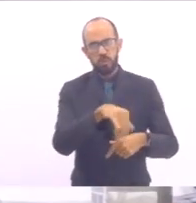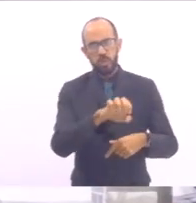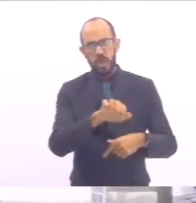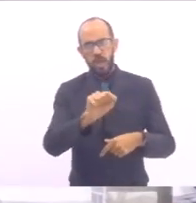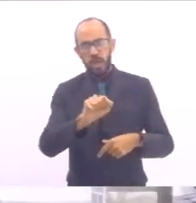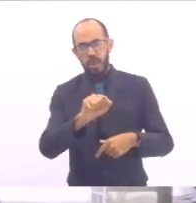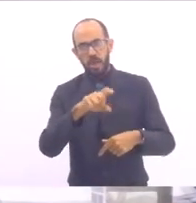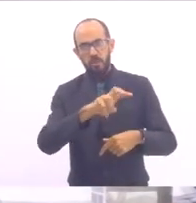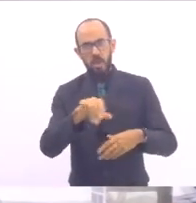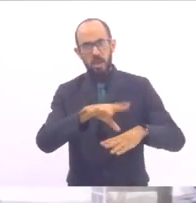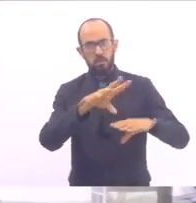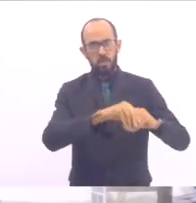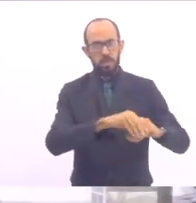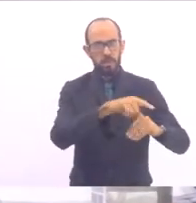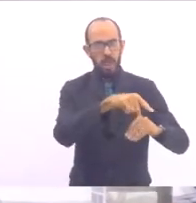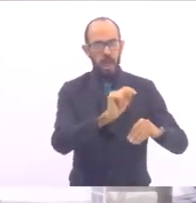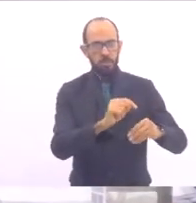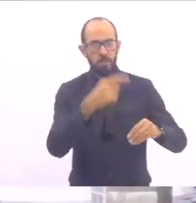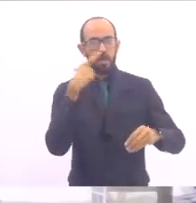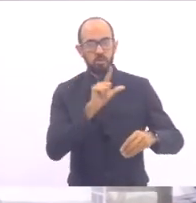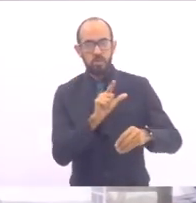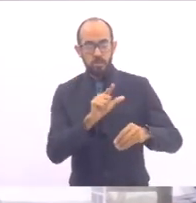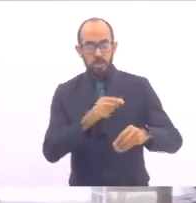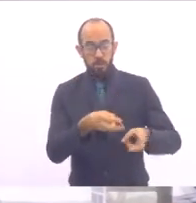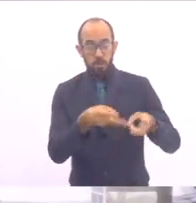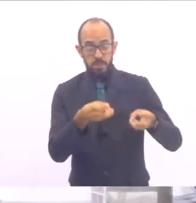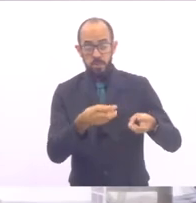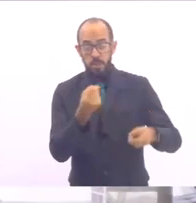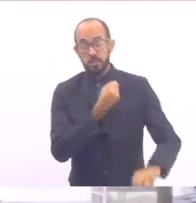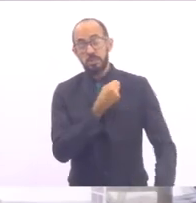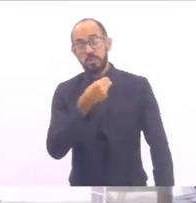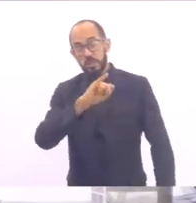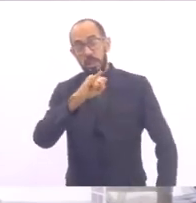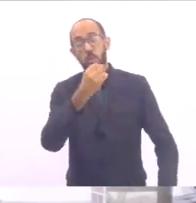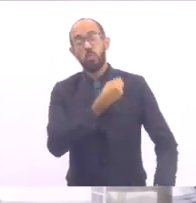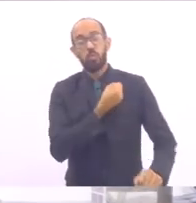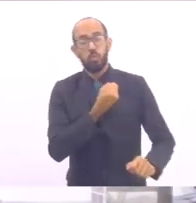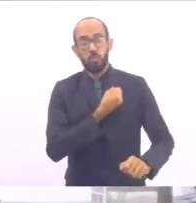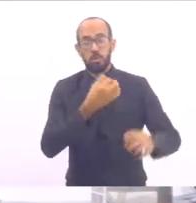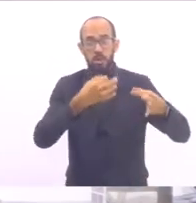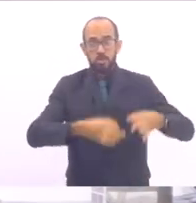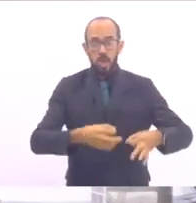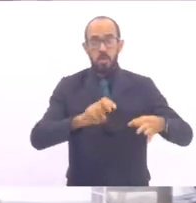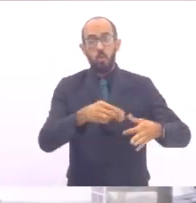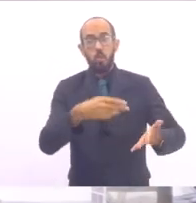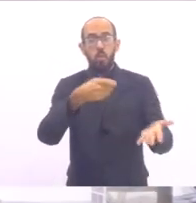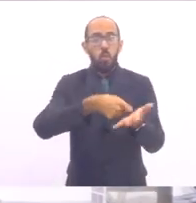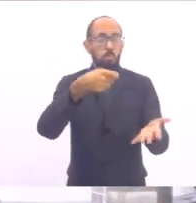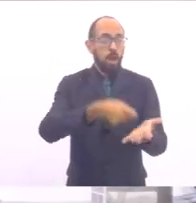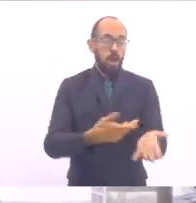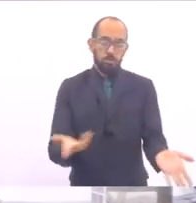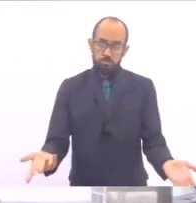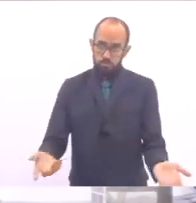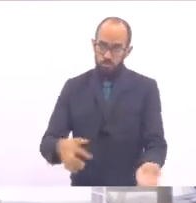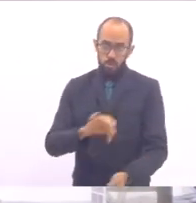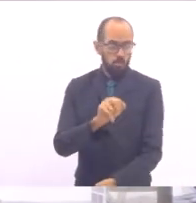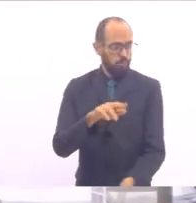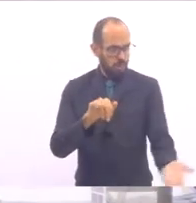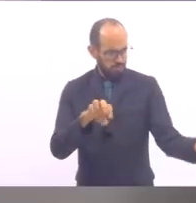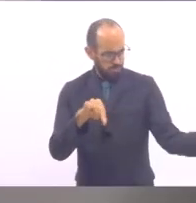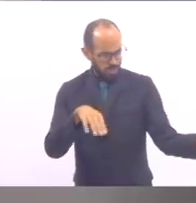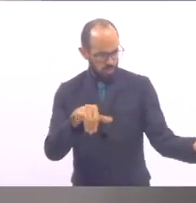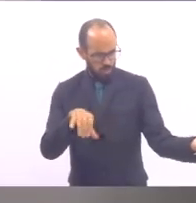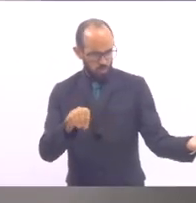algo suplementar para validar ou complementar ou cobrar. O que, é que você viu que estava errado, Firmino? Eu, pelo menos,